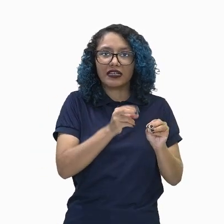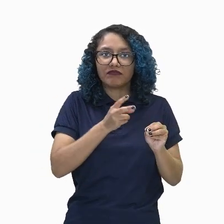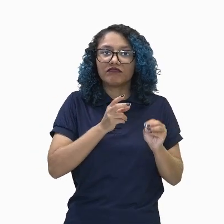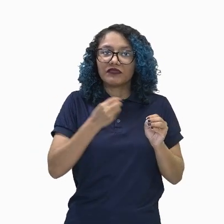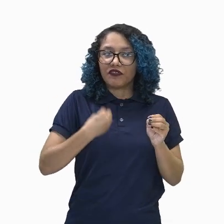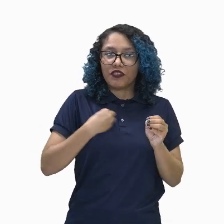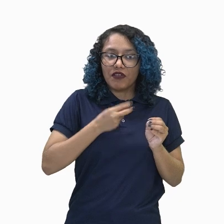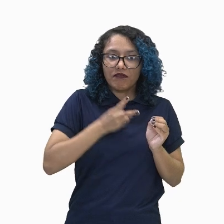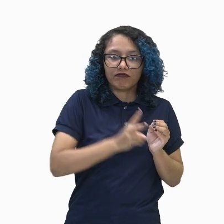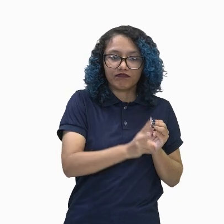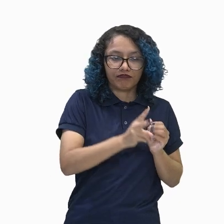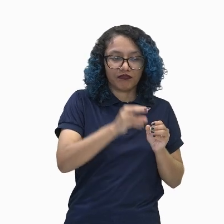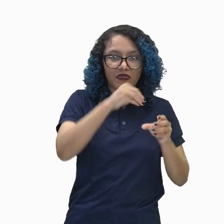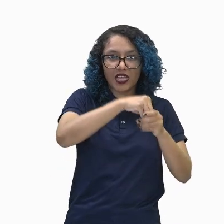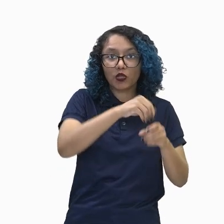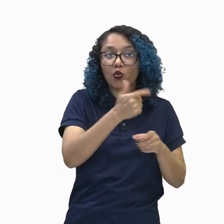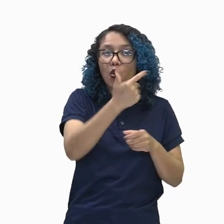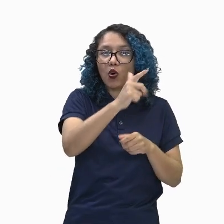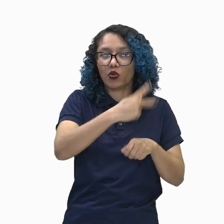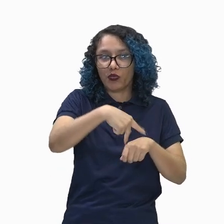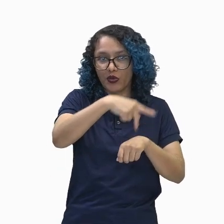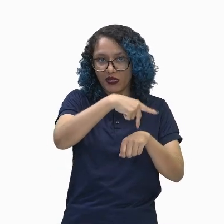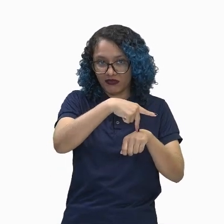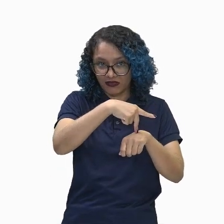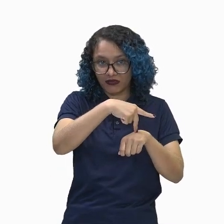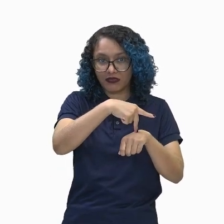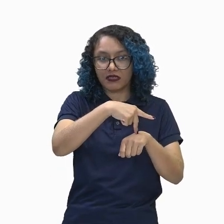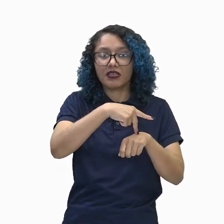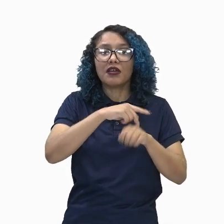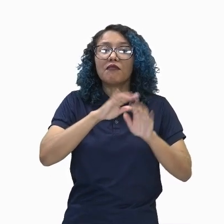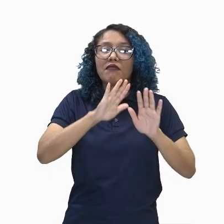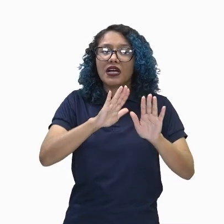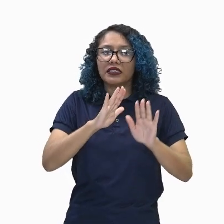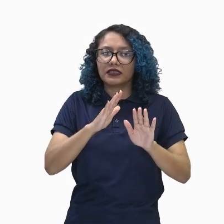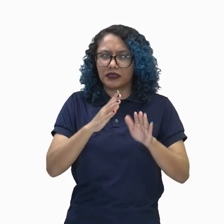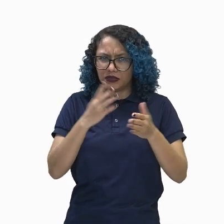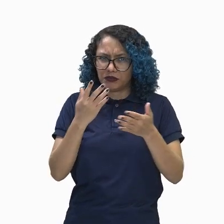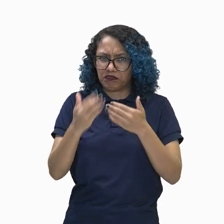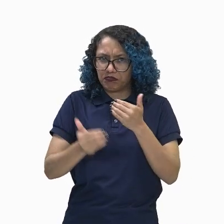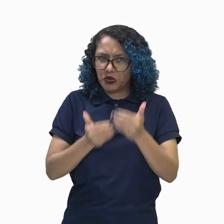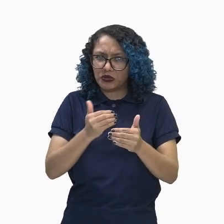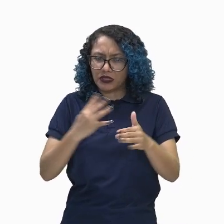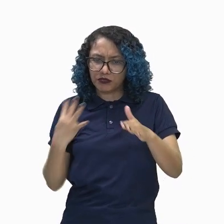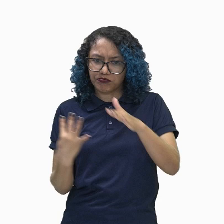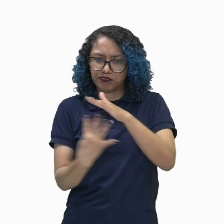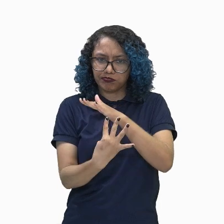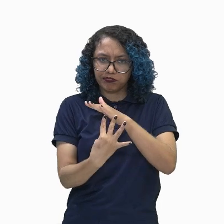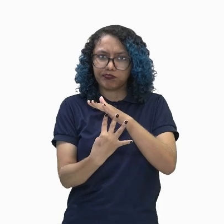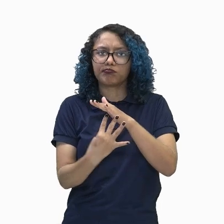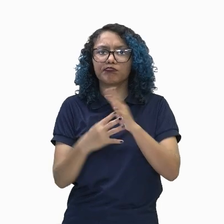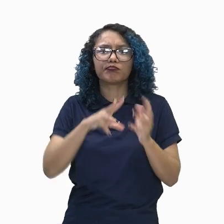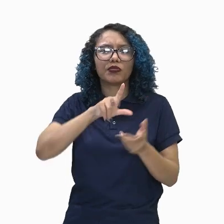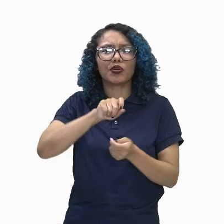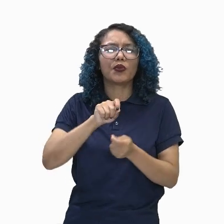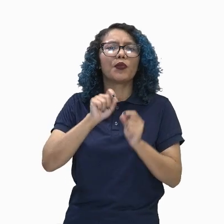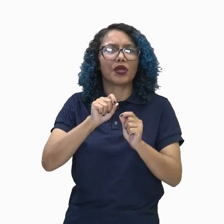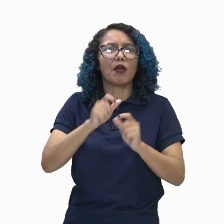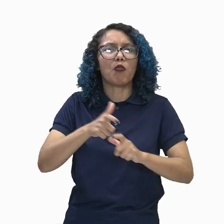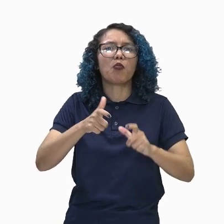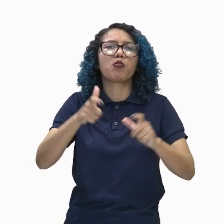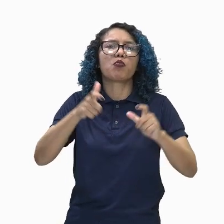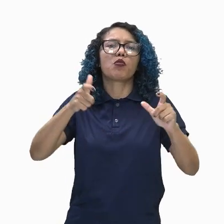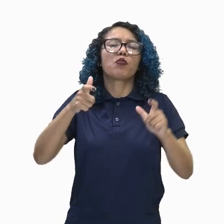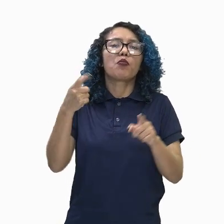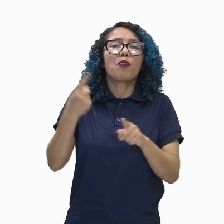país, tá? Agora, esse processo de migração internacional, gente, acabou crescendo, principalmente